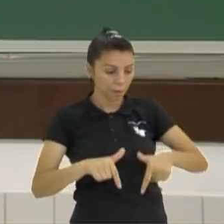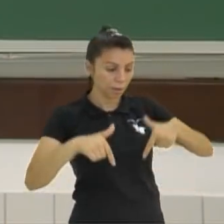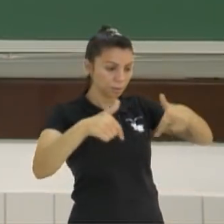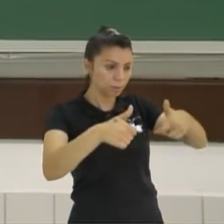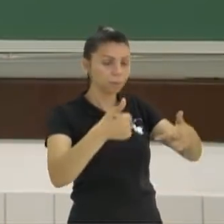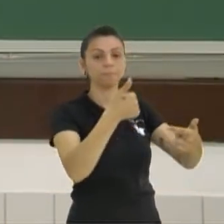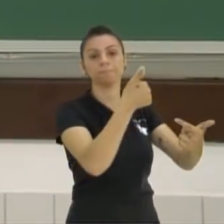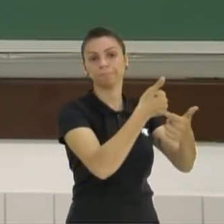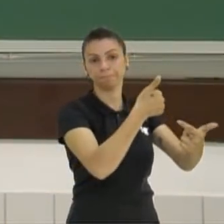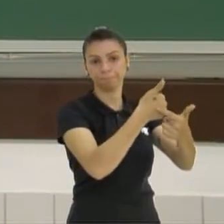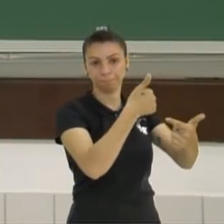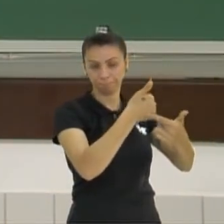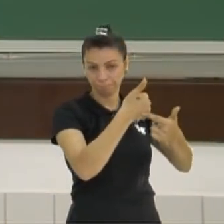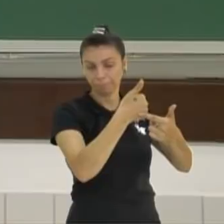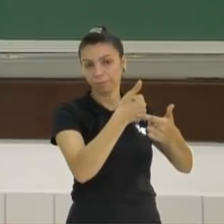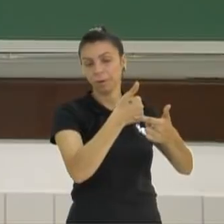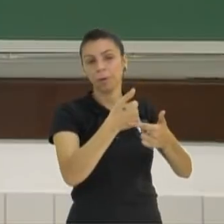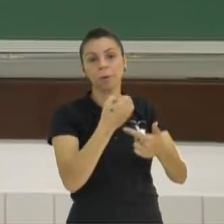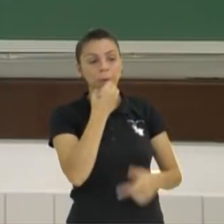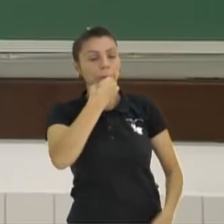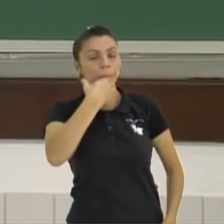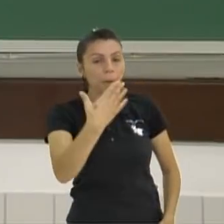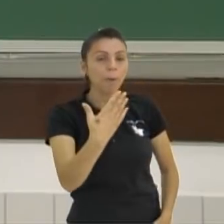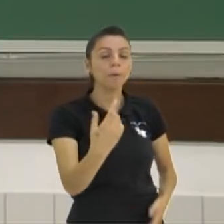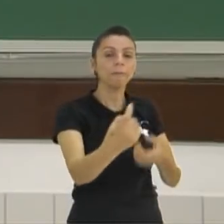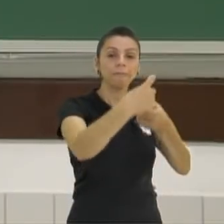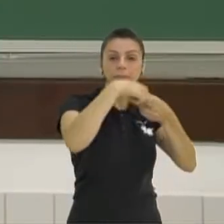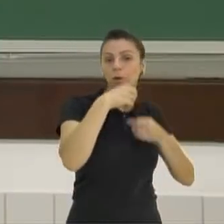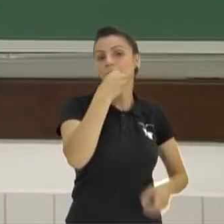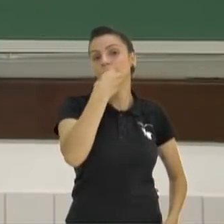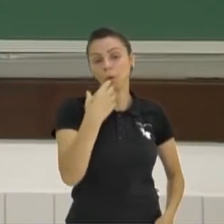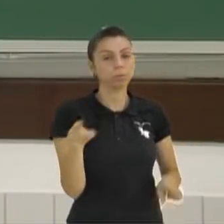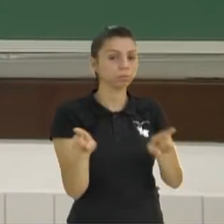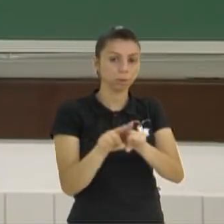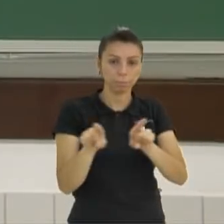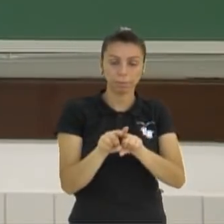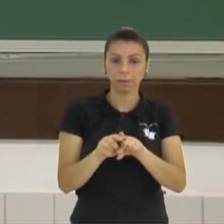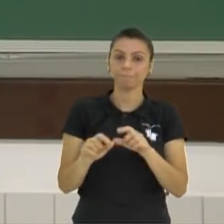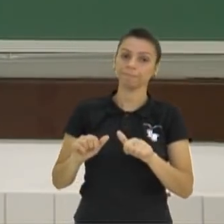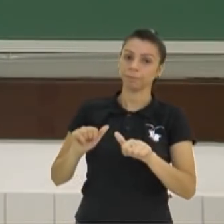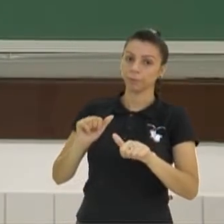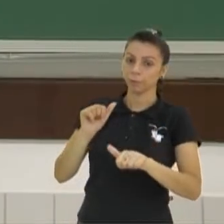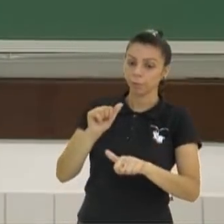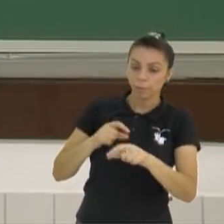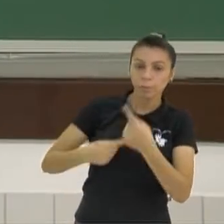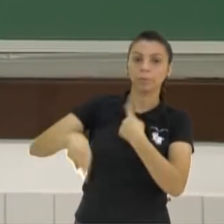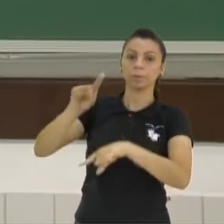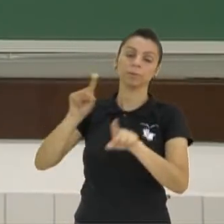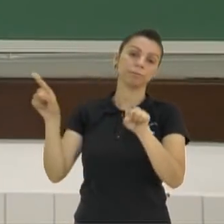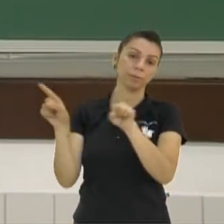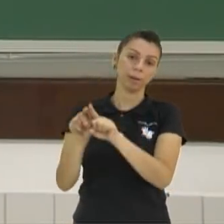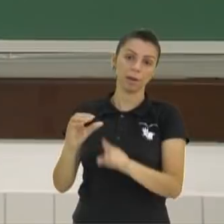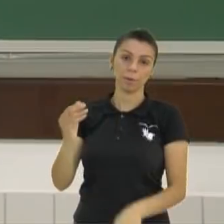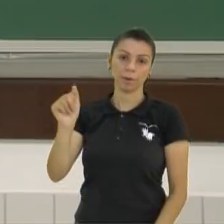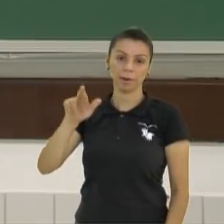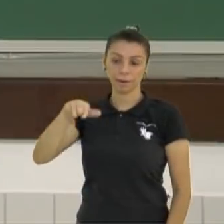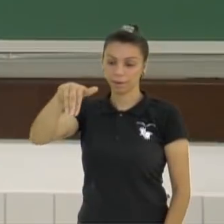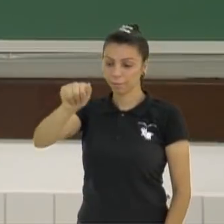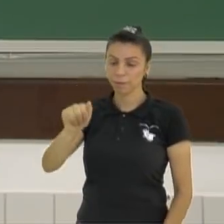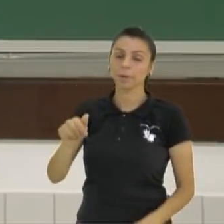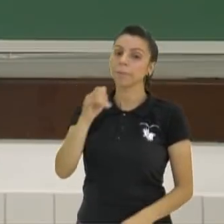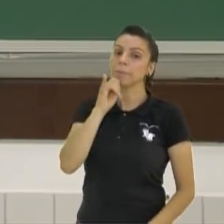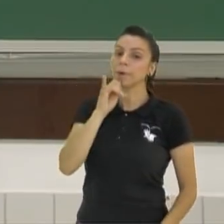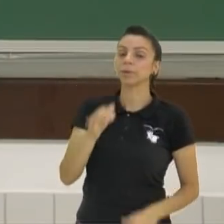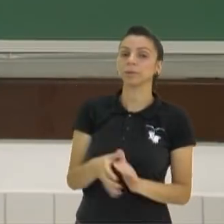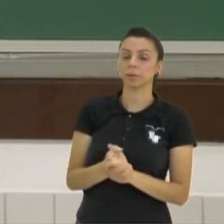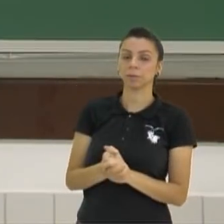que eu faço de bem para o mundo, para as pessoas, volta para mim. O contrário é o Karma. Tudo que eu faço de mal para os